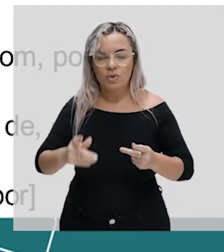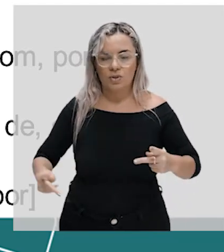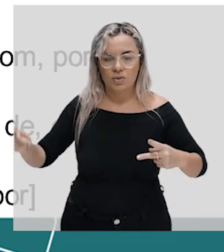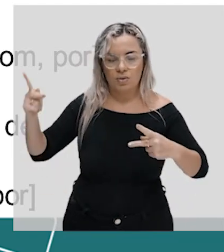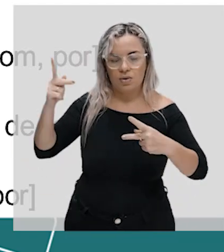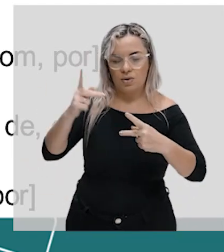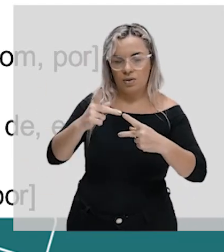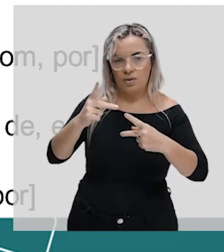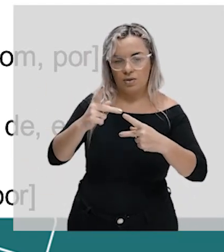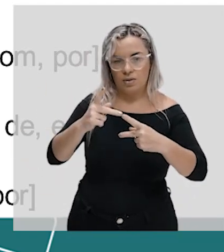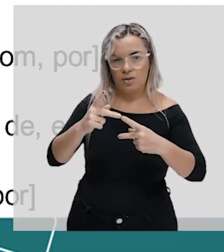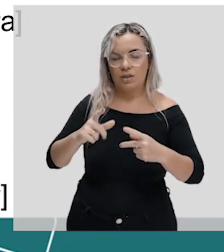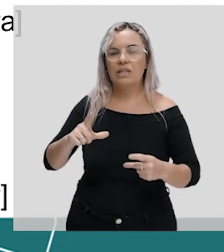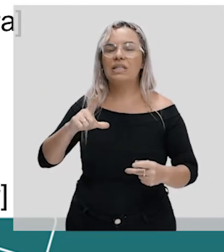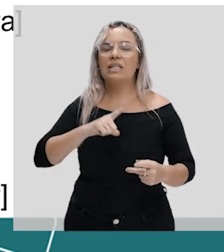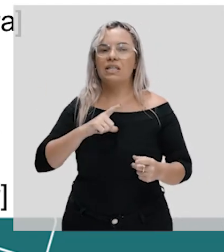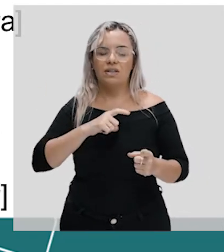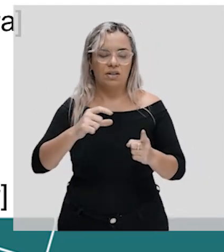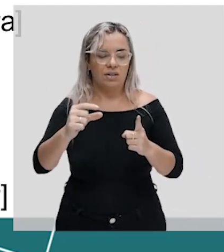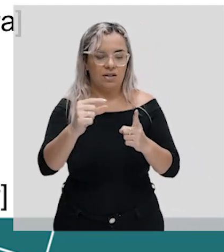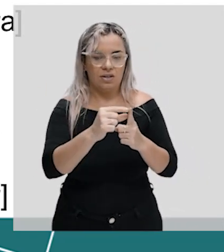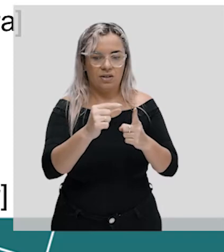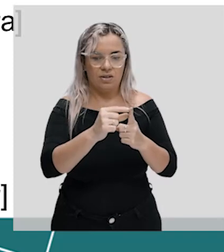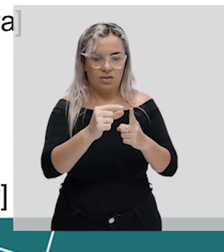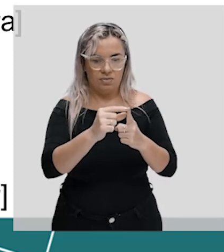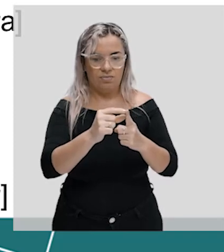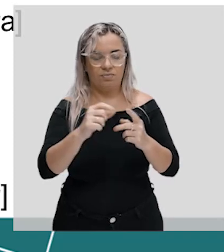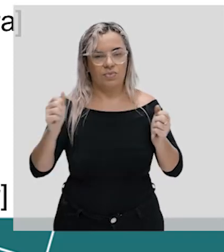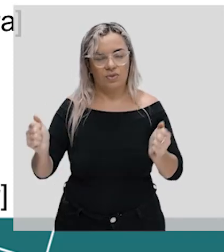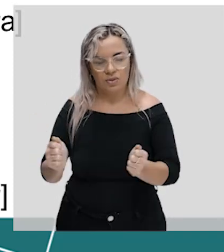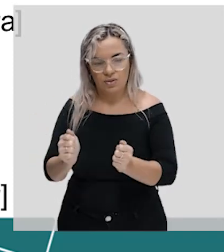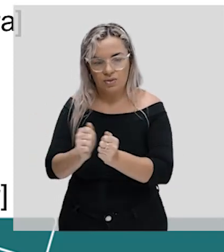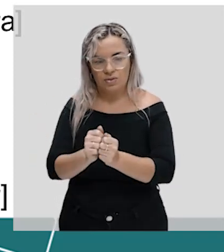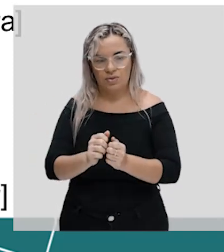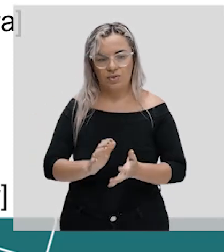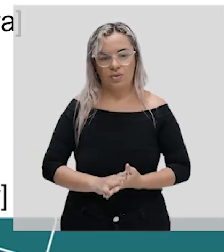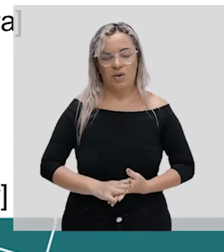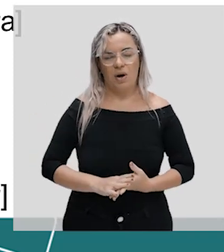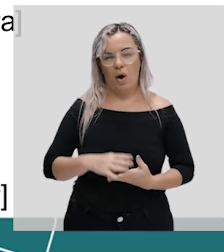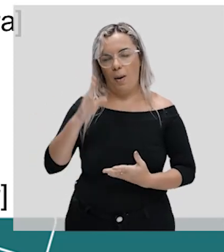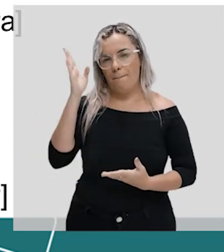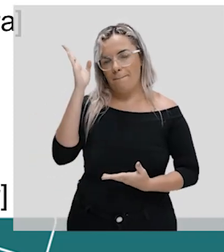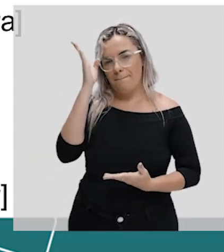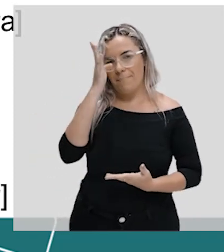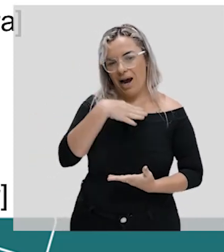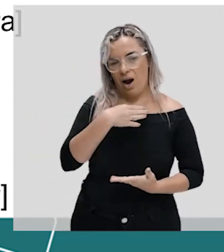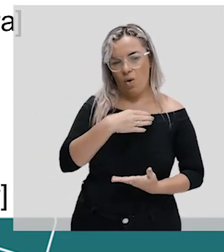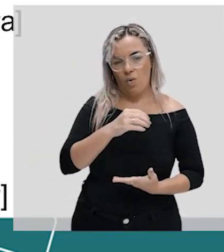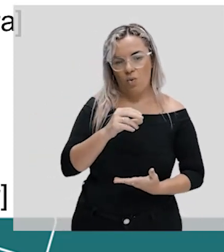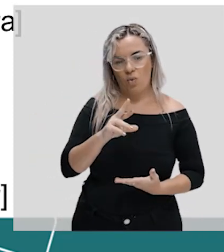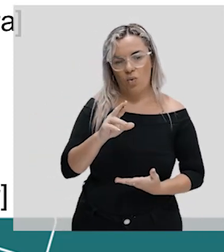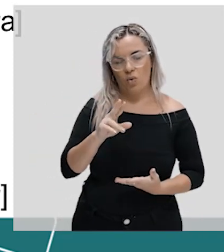que existem, que fazem parte, olha só. Alguma coisa é cruel, fulano é cruel com